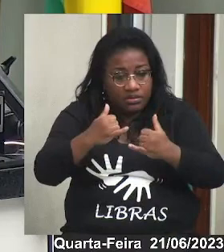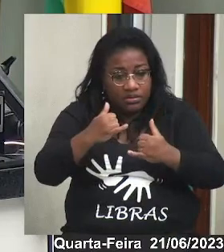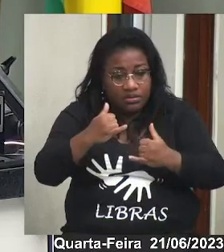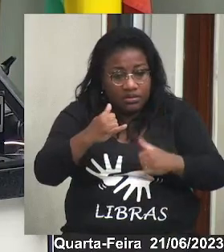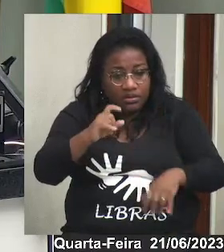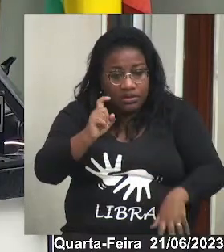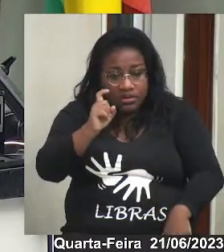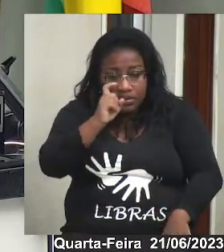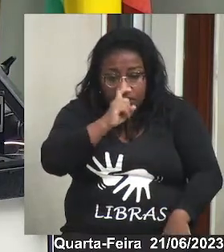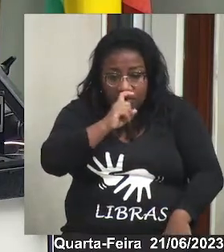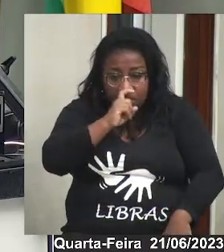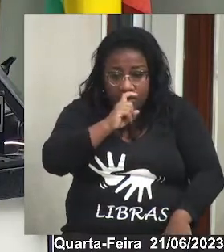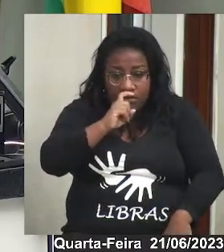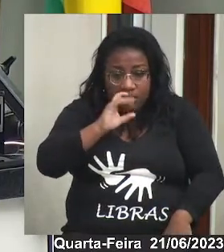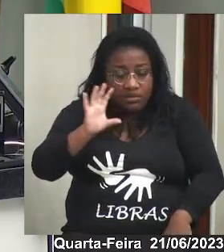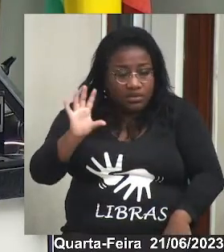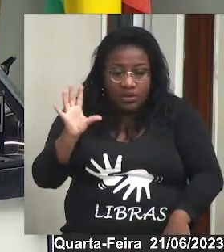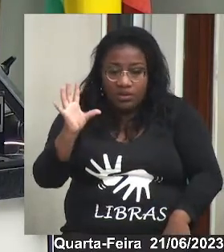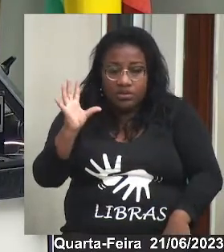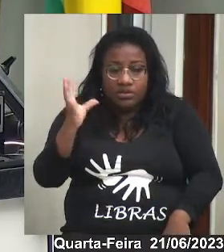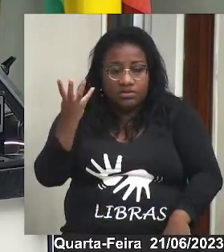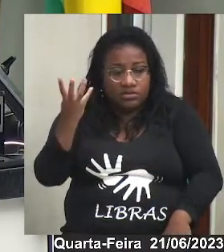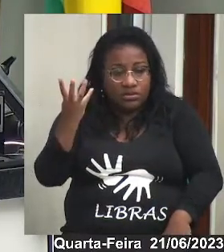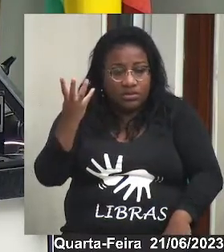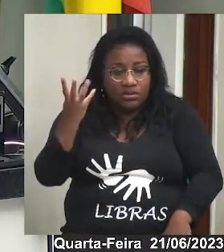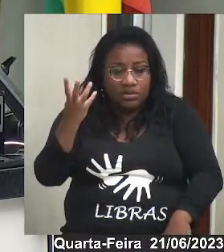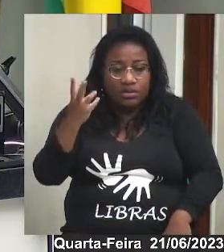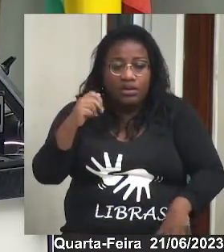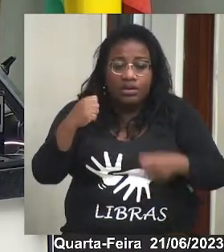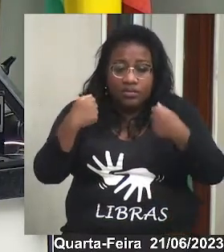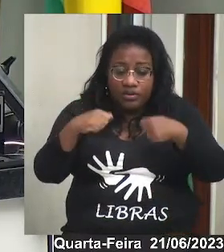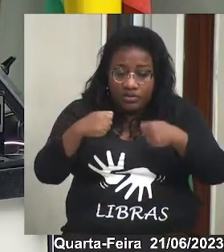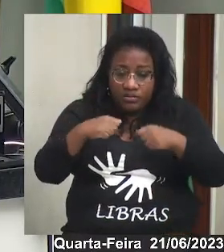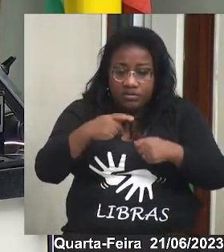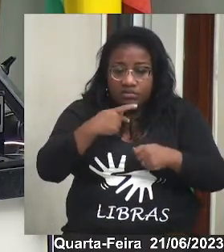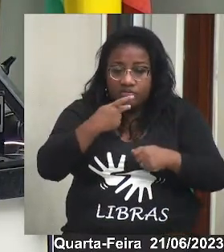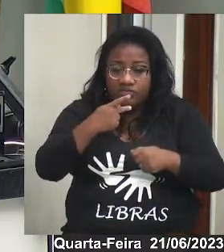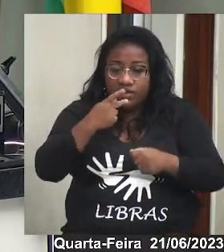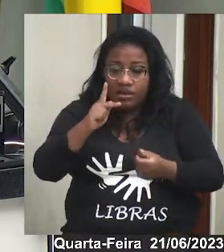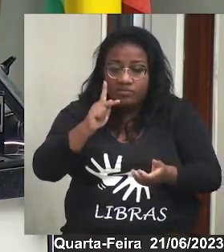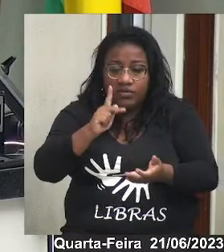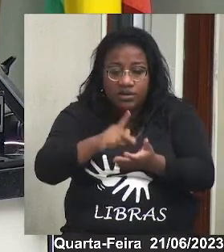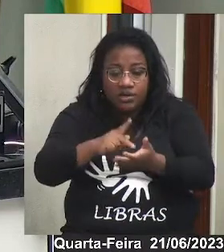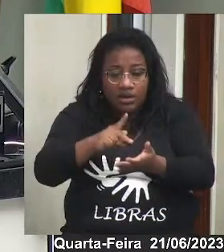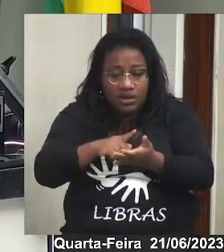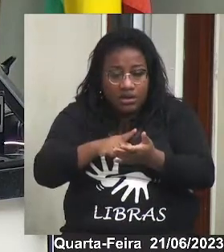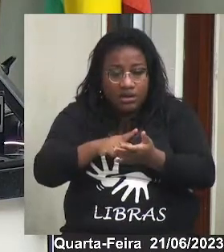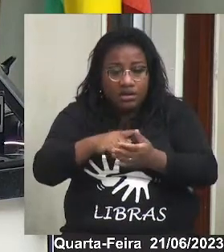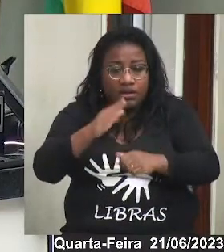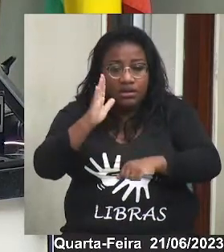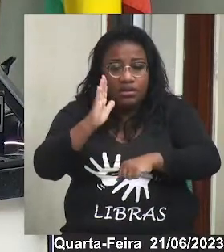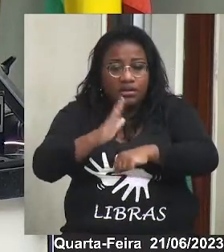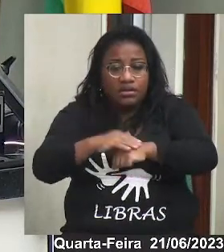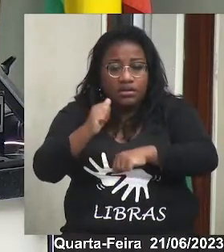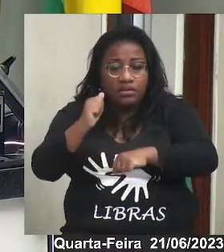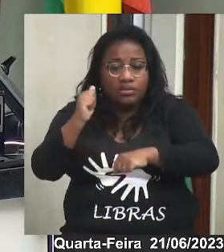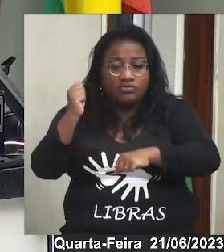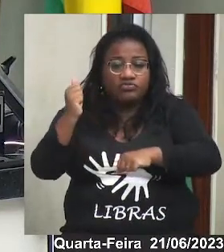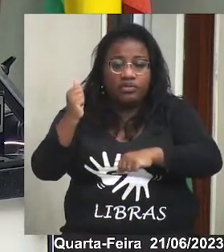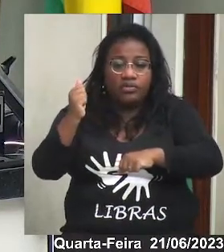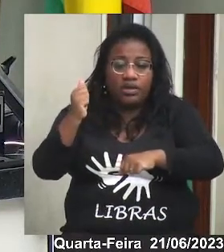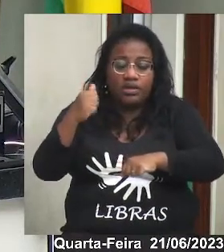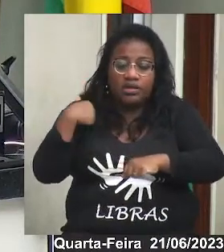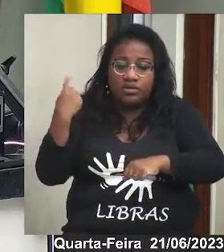sendo mentiroso, porque isso não aconteceu. A gente tem que falar a verdade, porque quando os expositores chamaram a gente para fazer